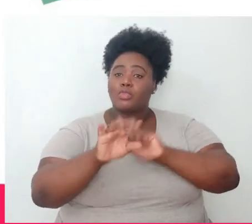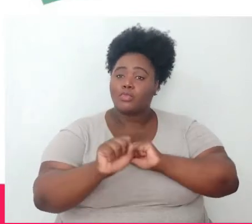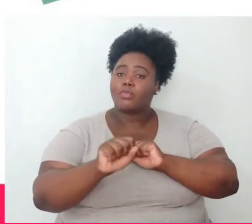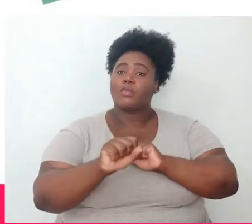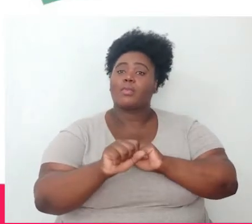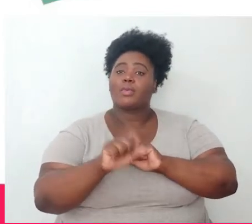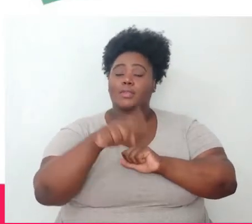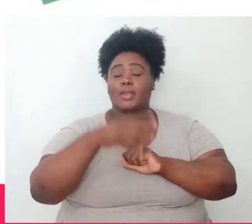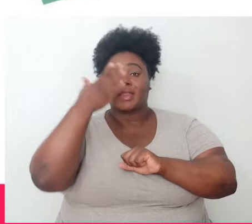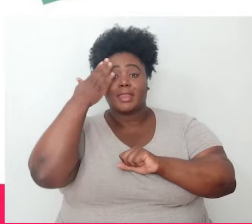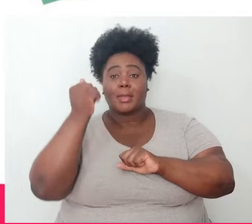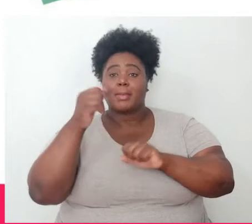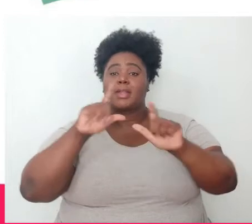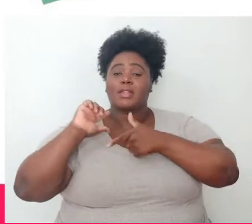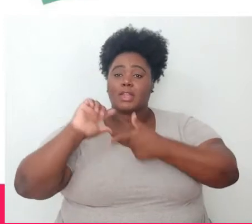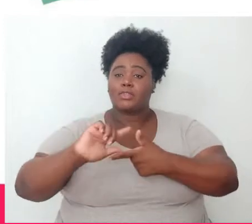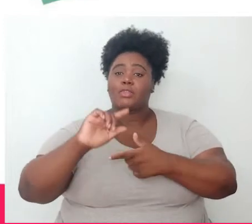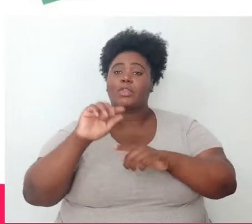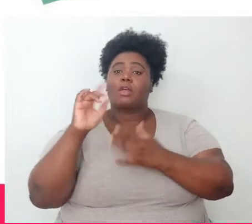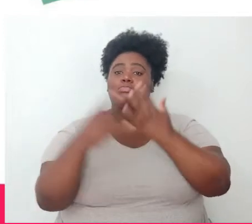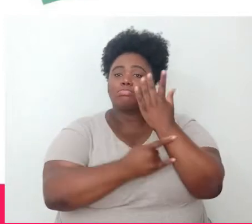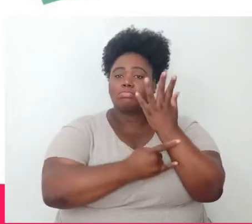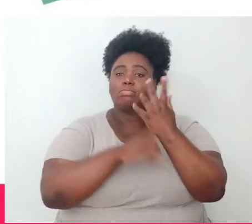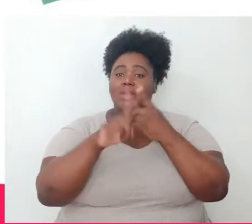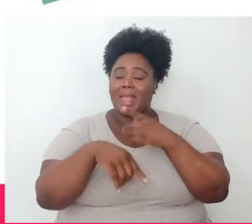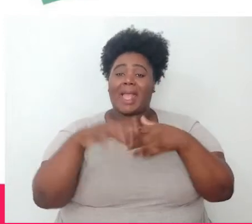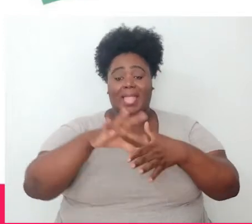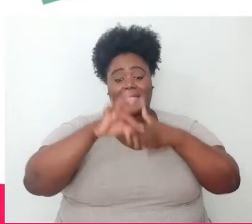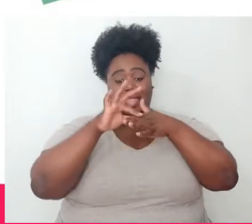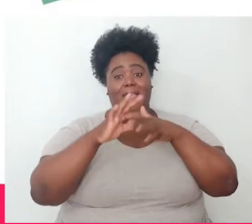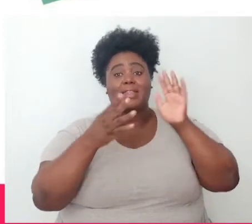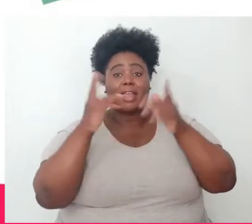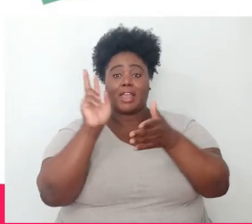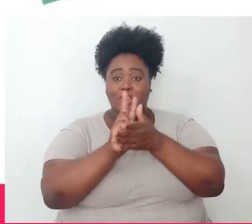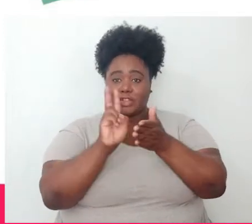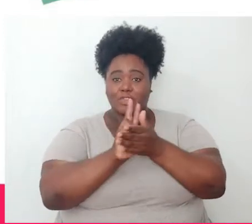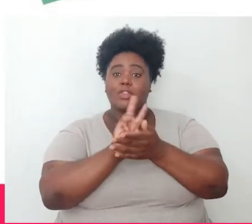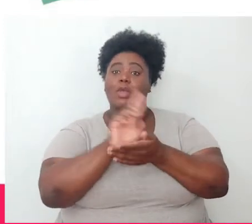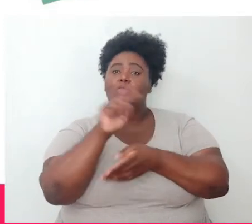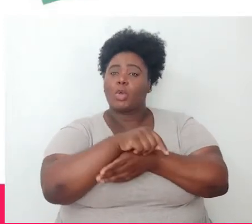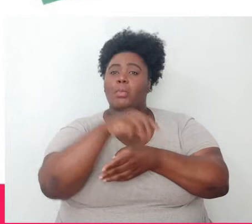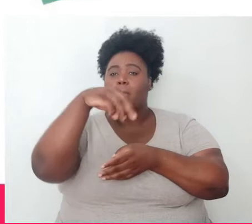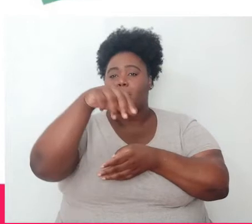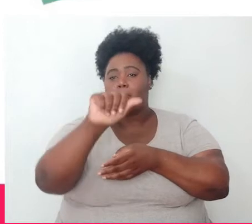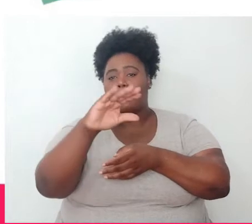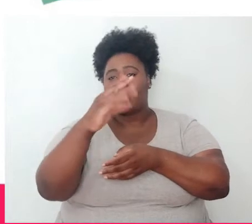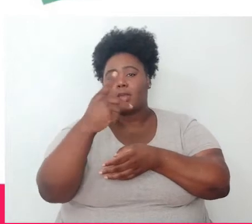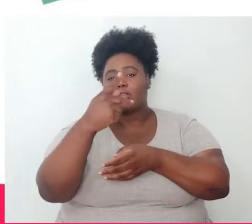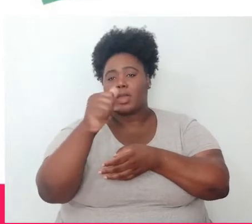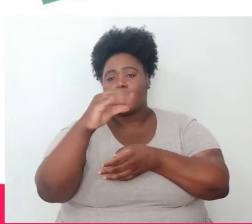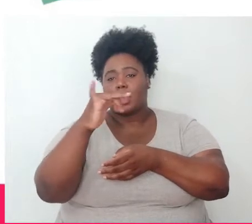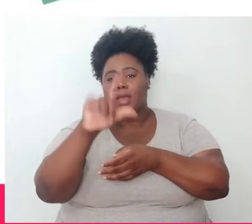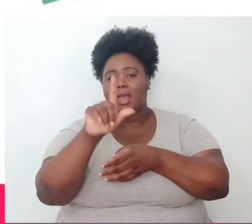saberes tradicionais da UFMG, é liderança Tikmaan, né, o povo que é mais conhecido como Machacali, que é formado por cerca de